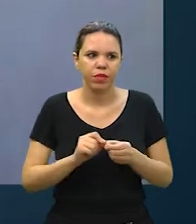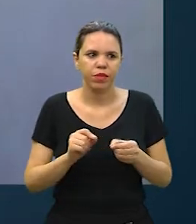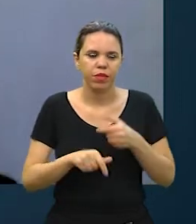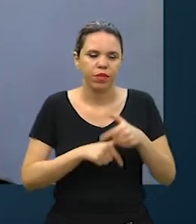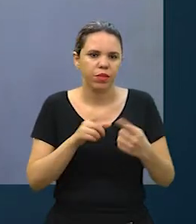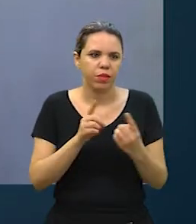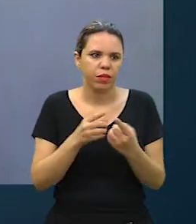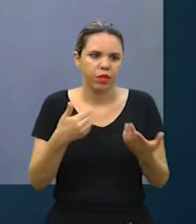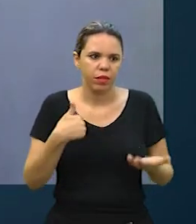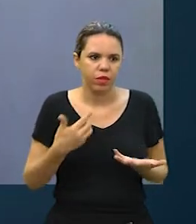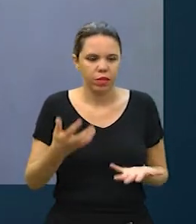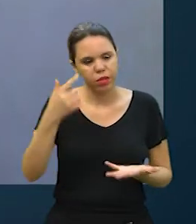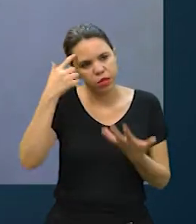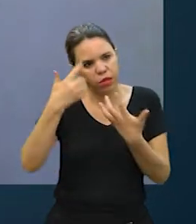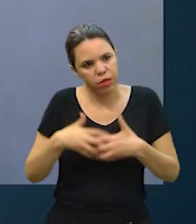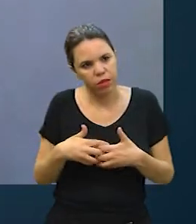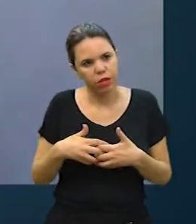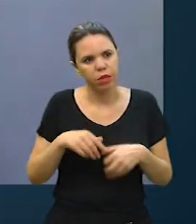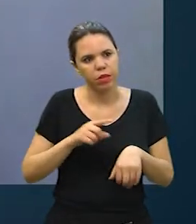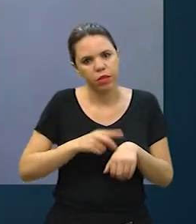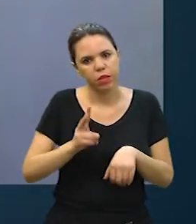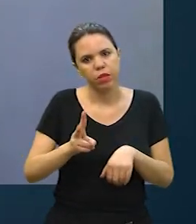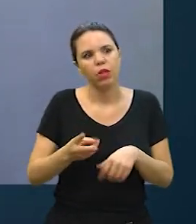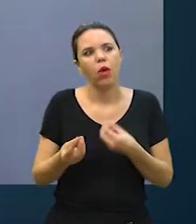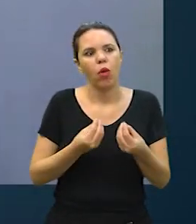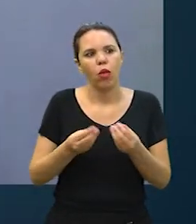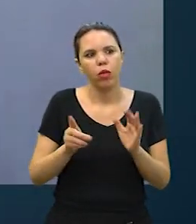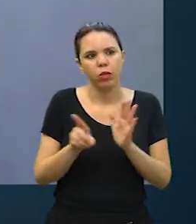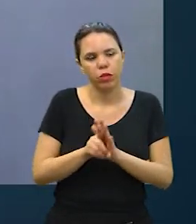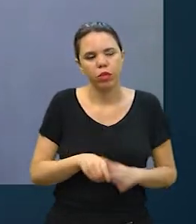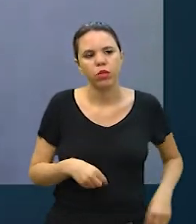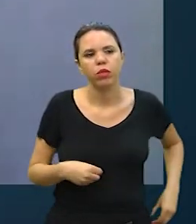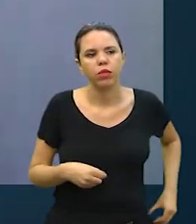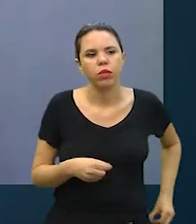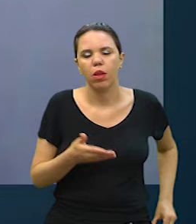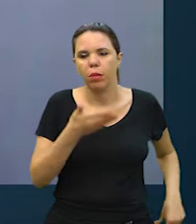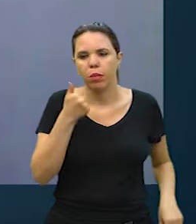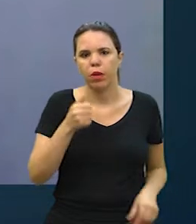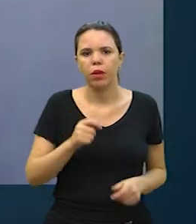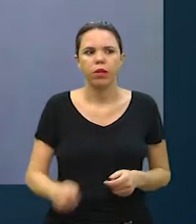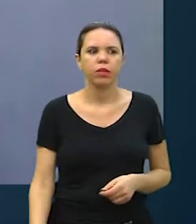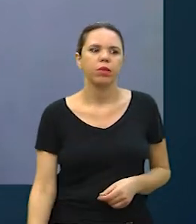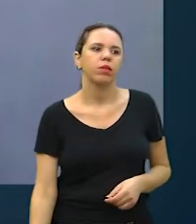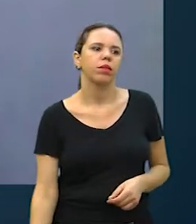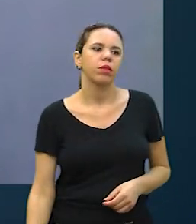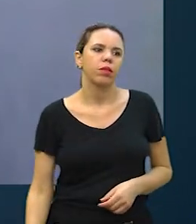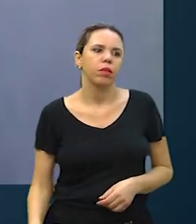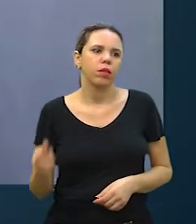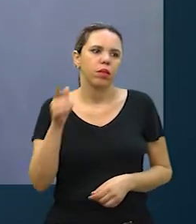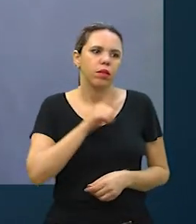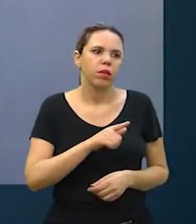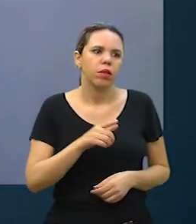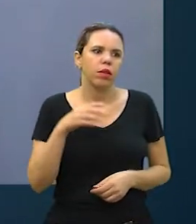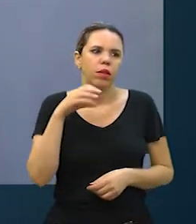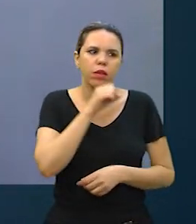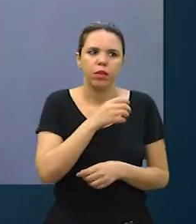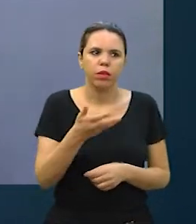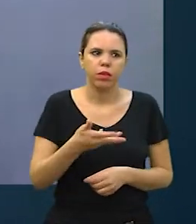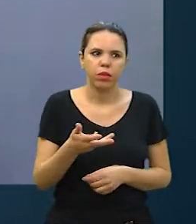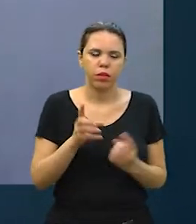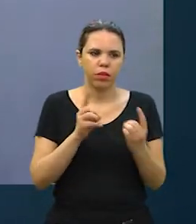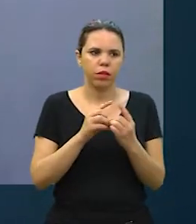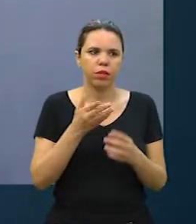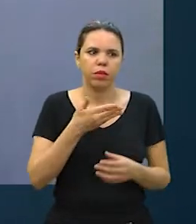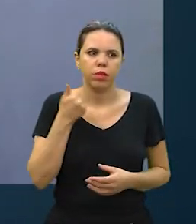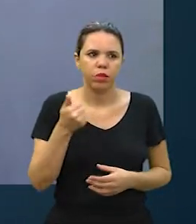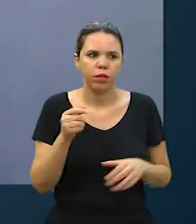esse serviço. Eu quero pensar, estar o tempo todo pensando como dono, onde a gente pode melhorar, onde a gente consegue ser mais rápido e consegue